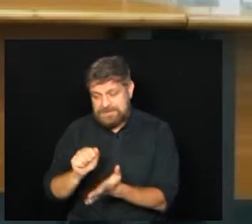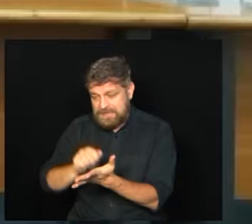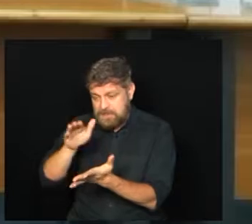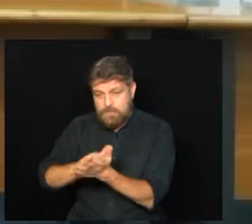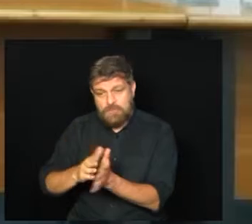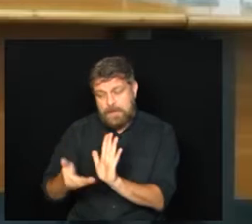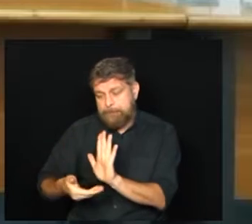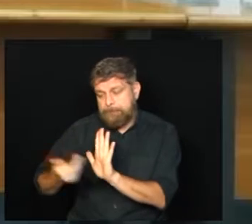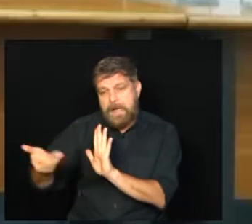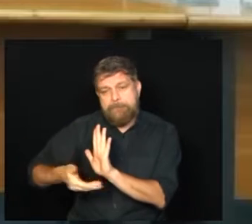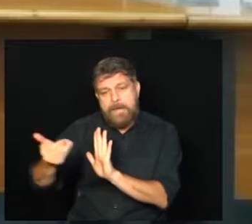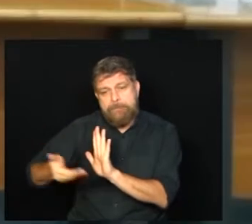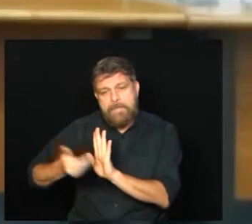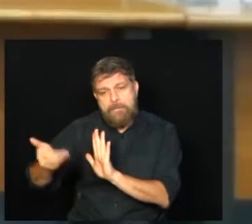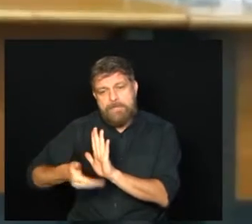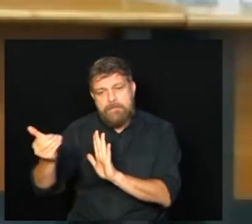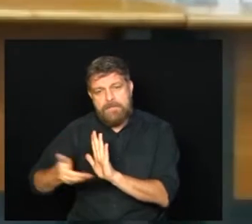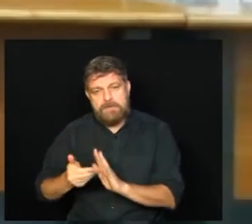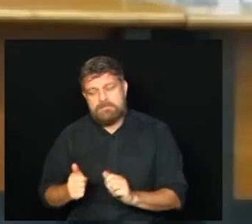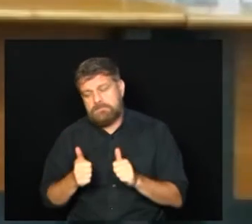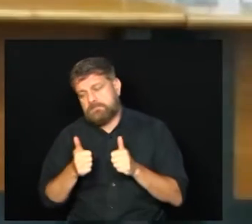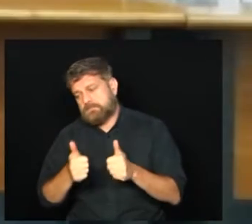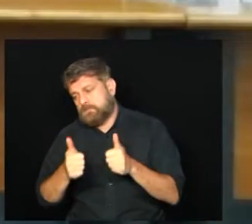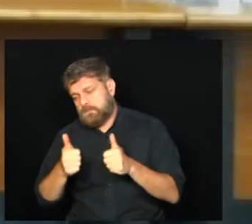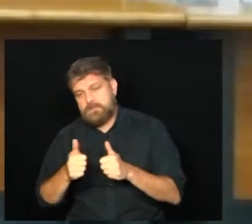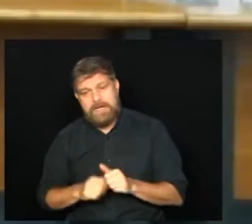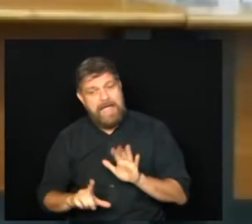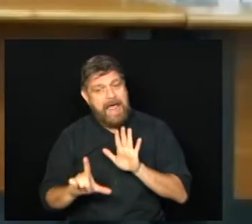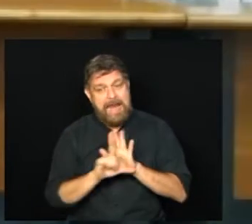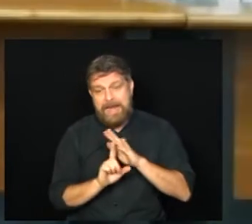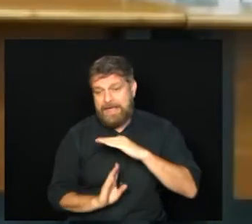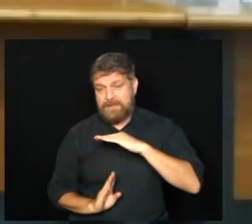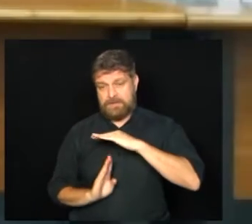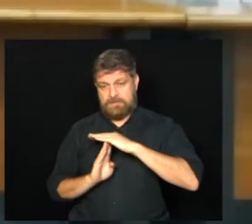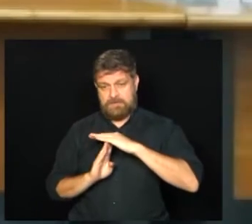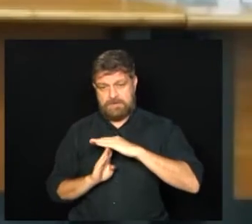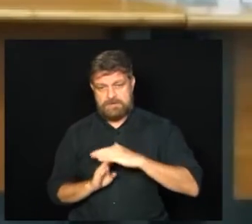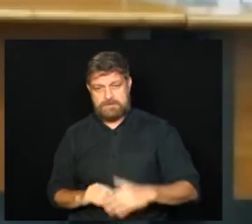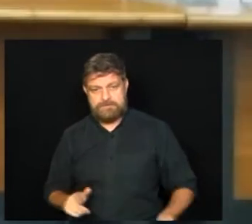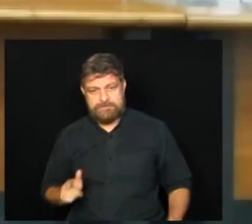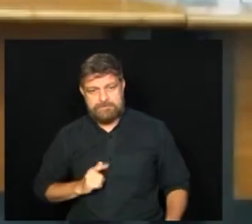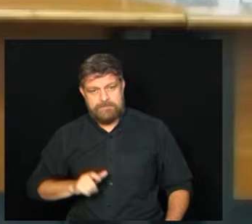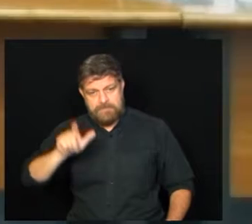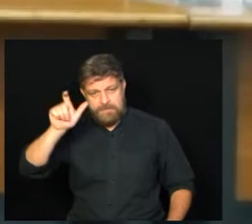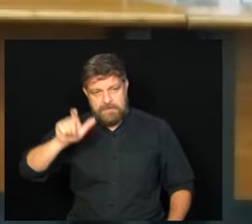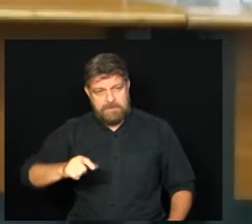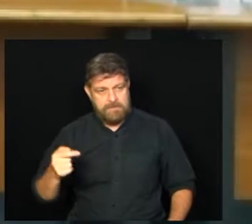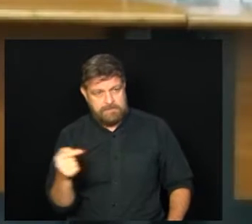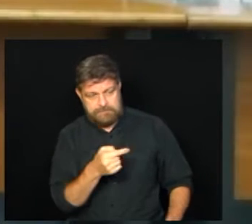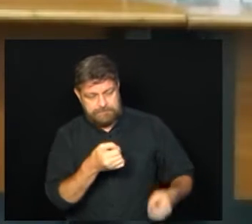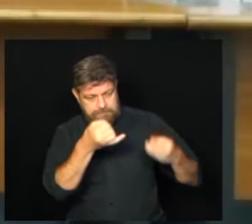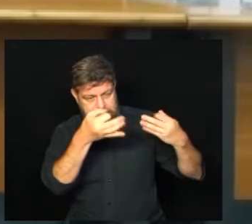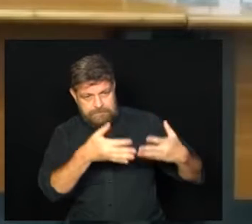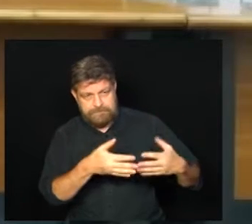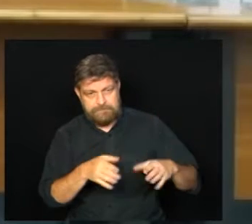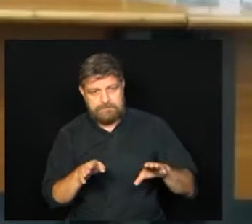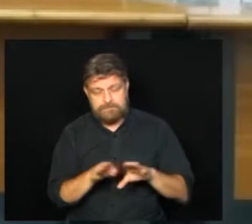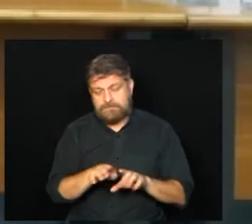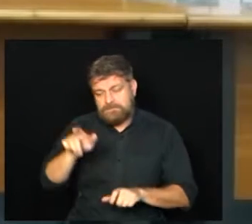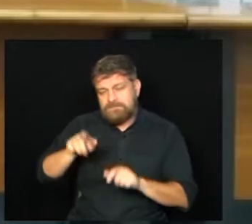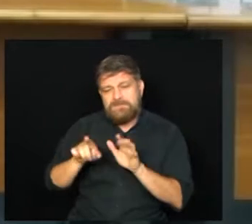tirando 100% de juro e multa. Isso é o limite da lei. O vereador Salvetti colocou bem. Muita gente